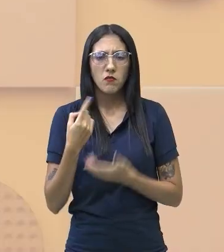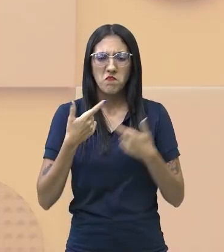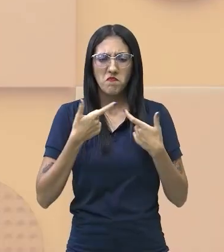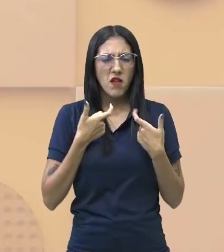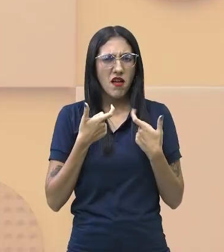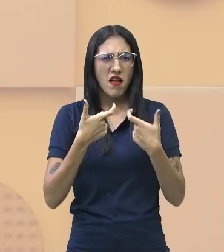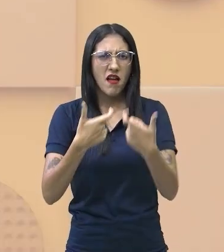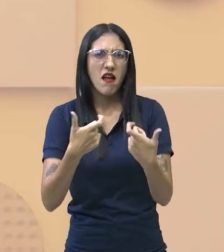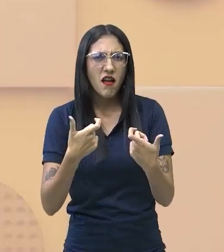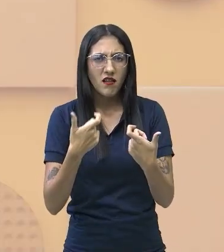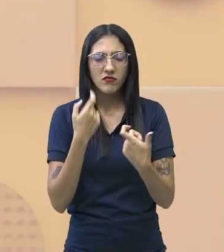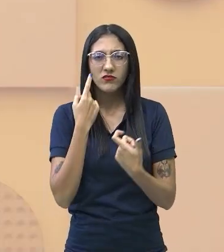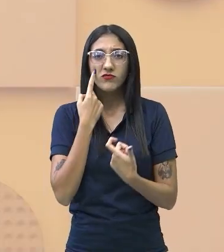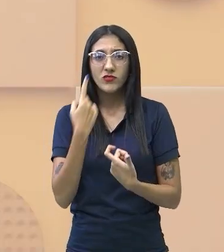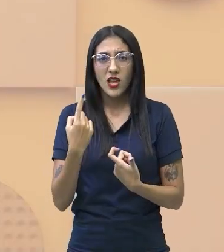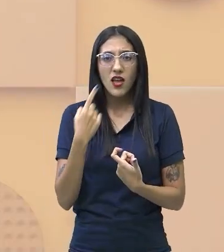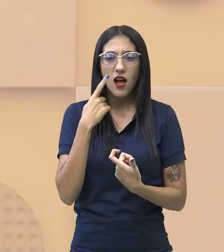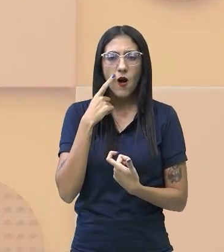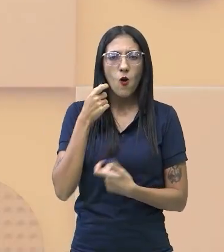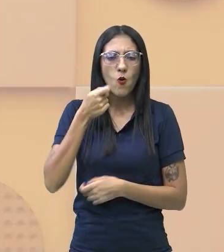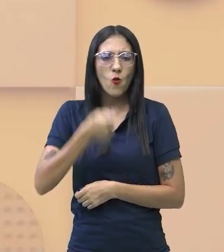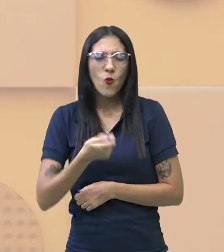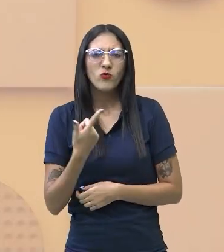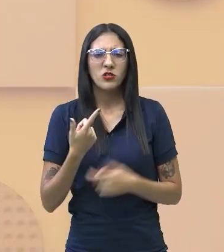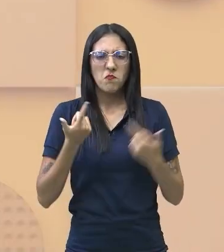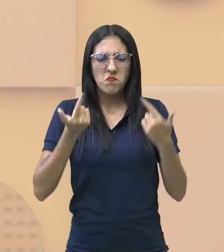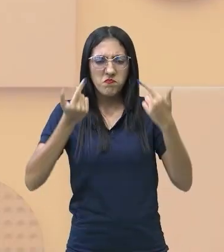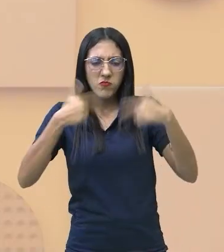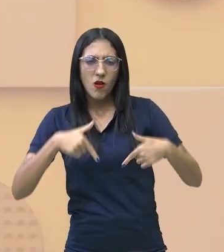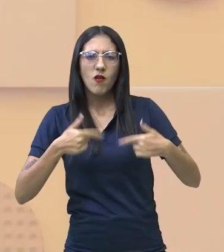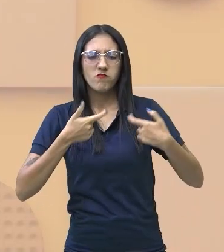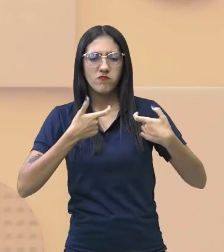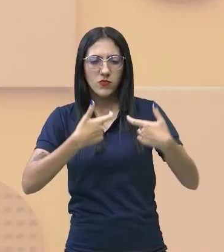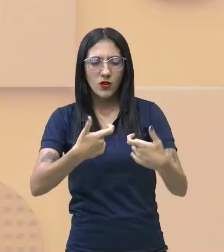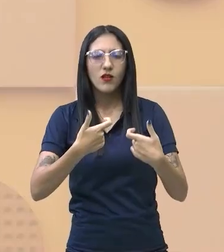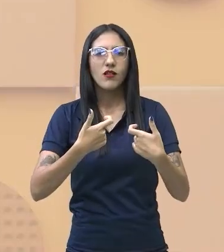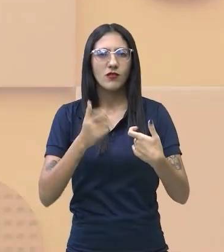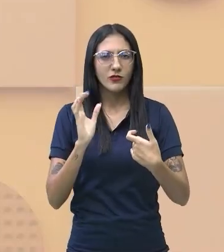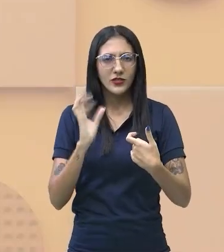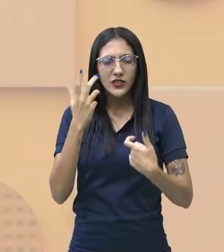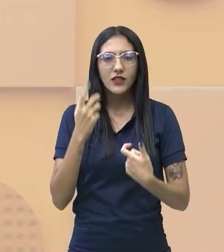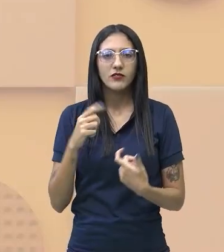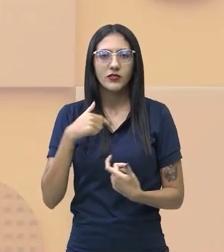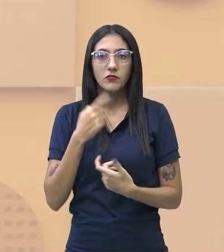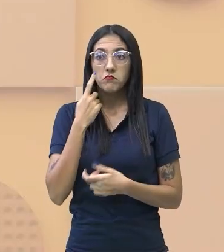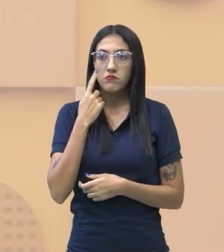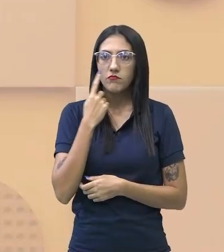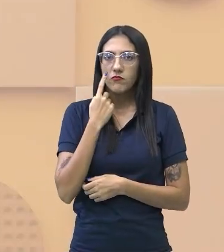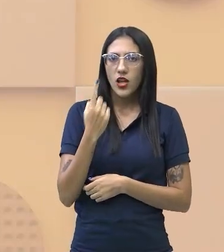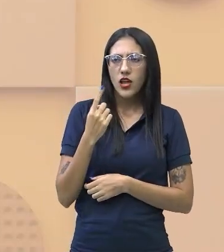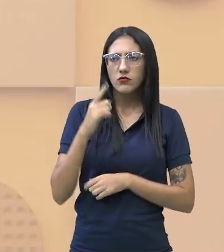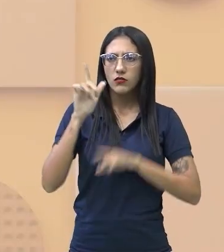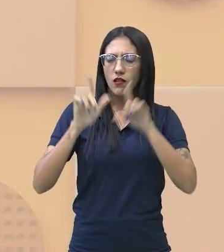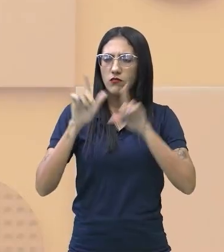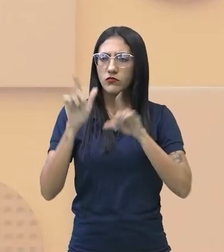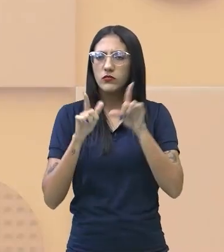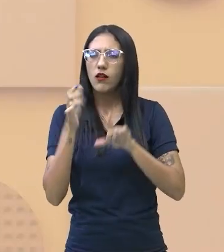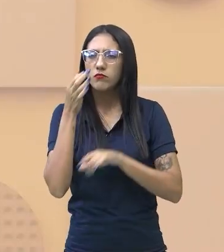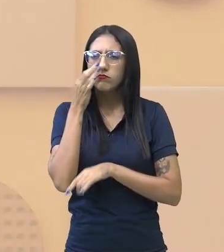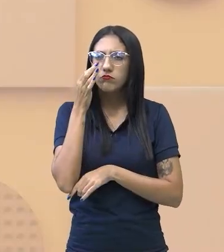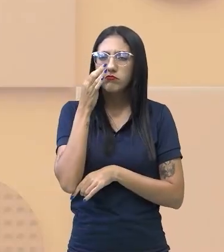a Rússia com a Ucrânia. Então, nós temos aí, não é mesmo, até agora também tempo